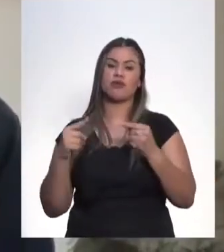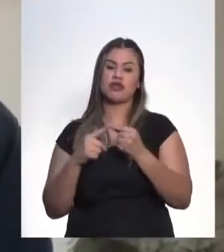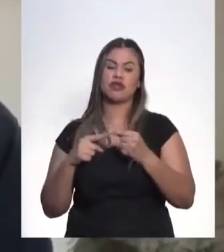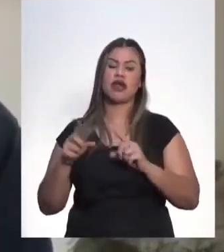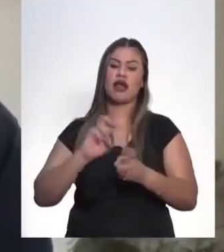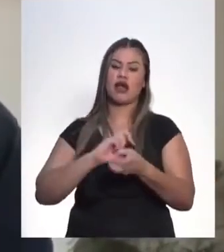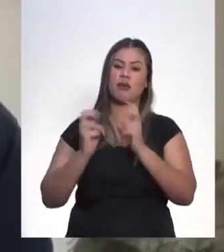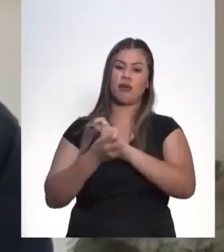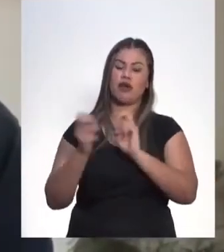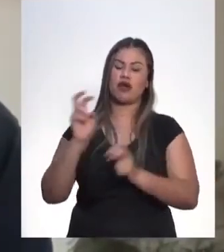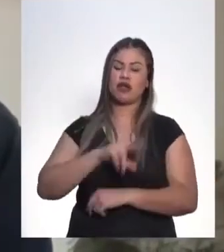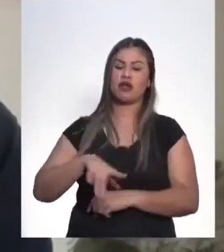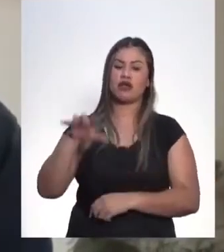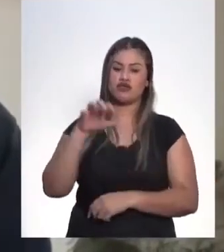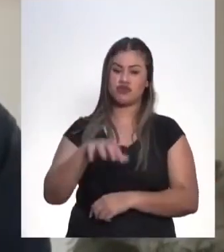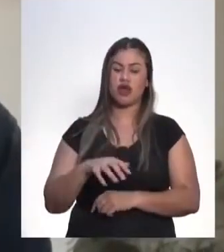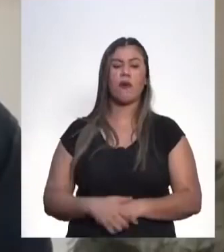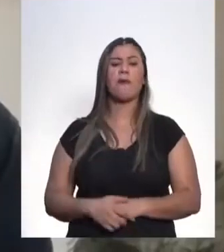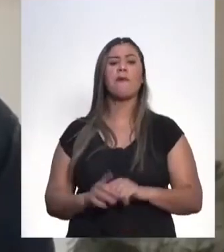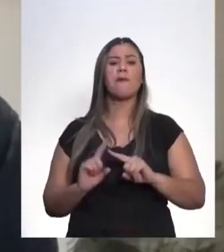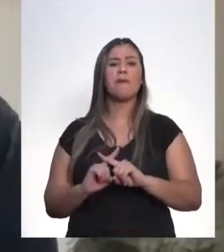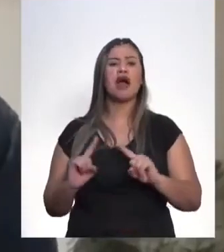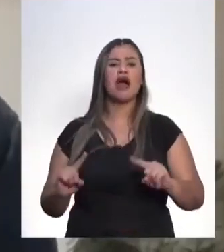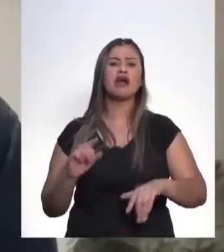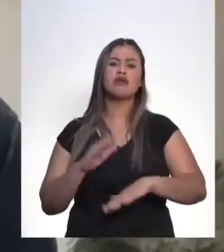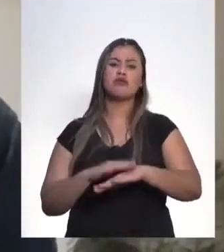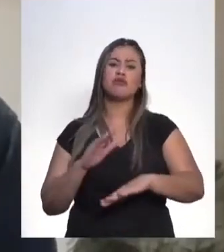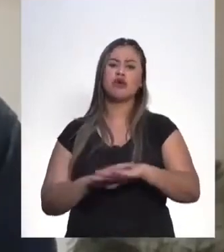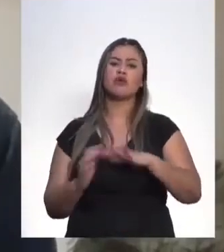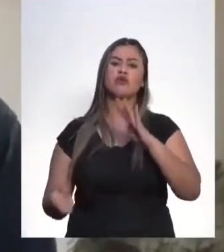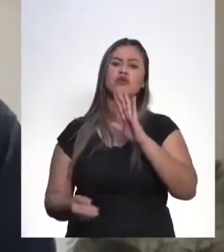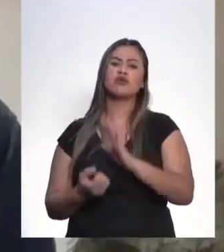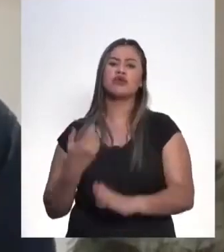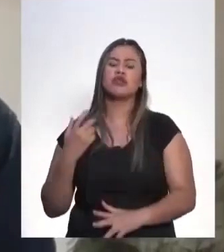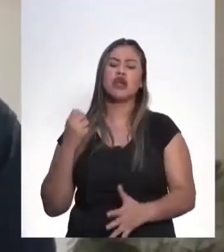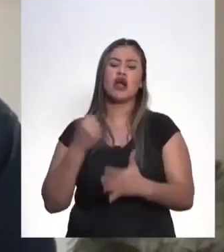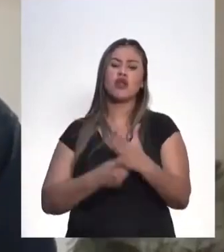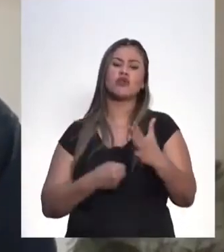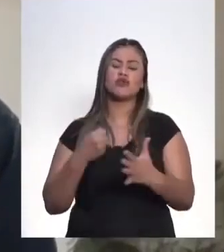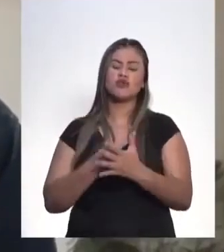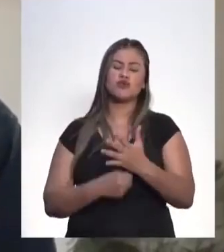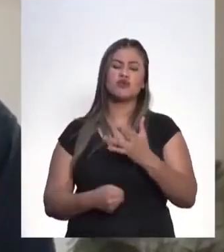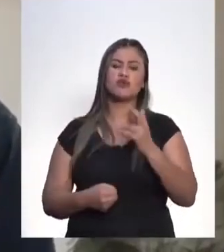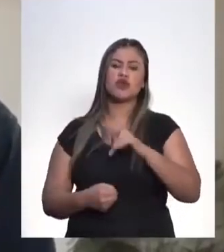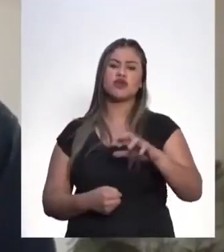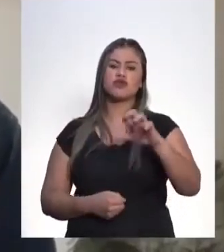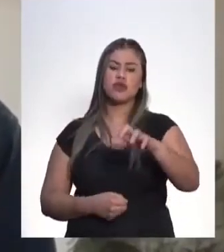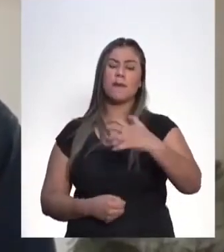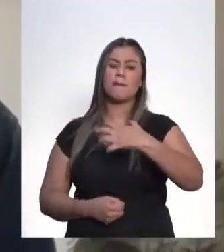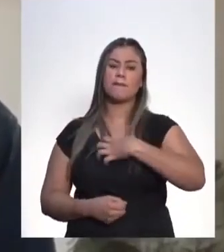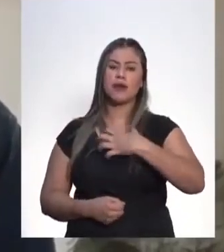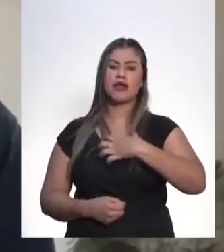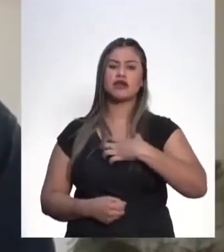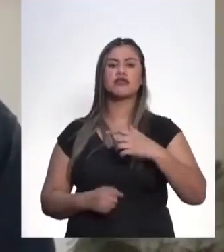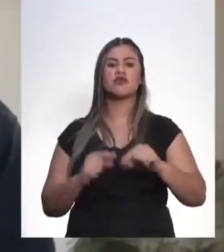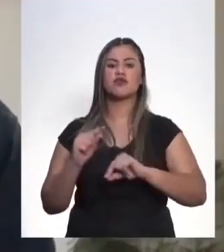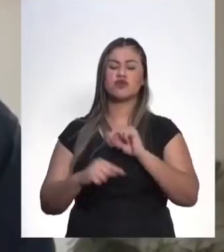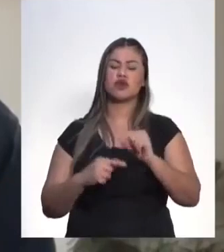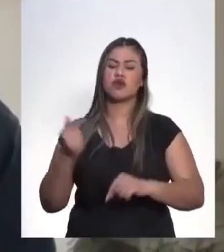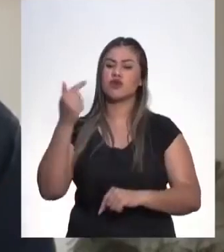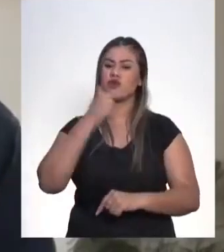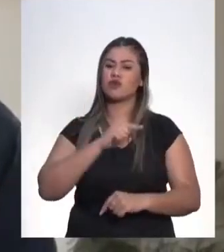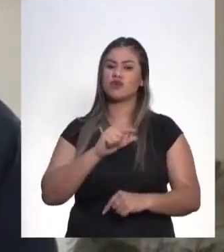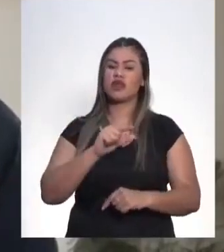regional, mas o fato é que ao criar a luta regional baiana, o Bimba ele consegue driblar